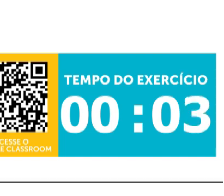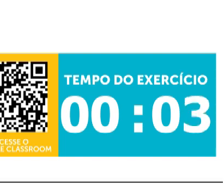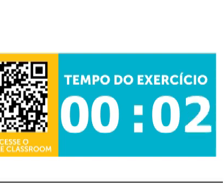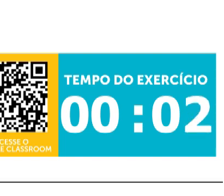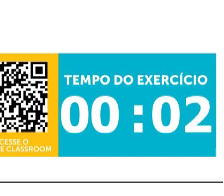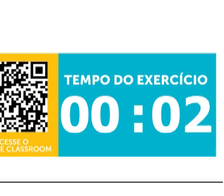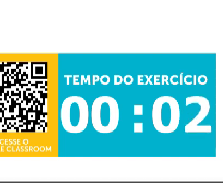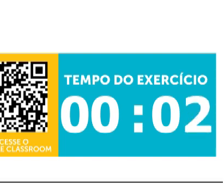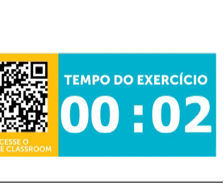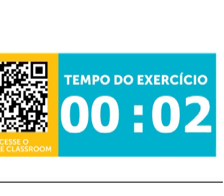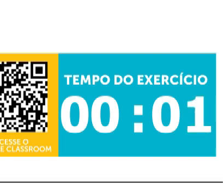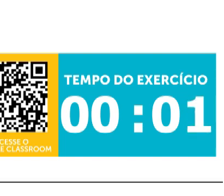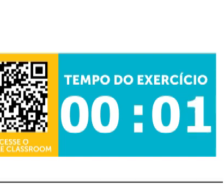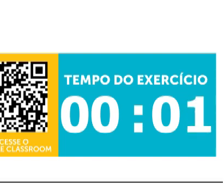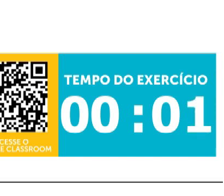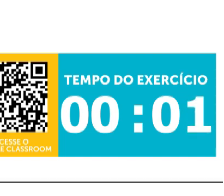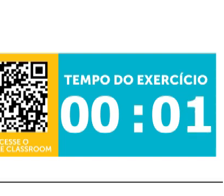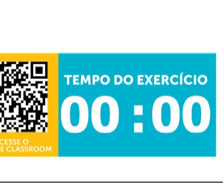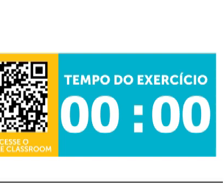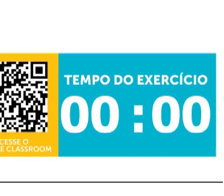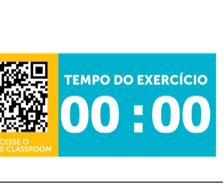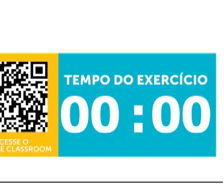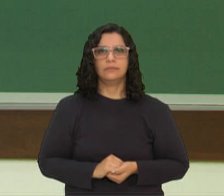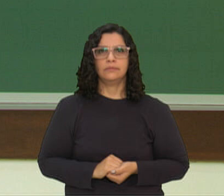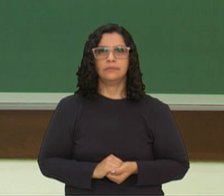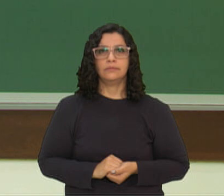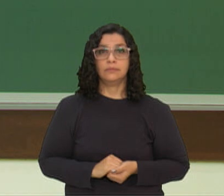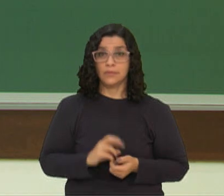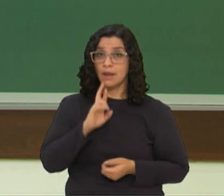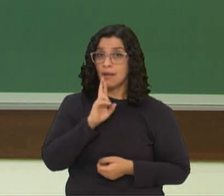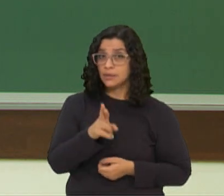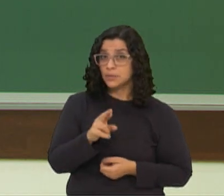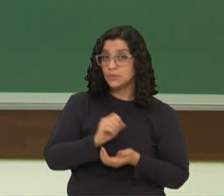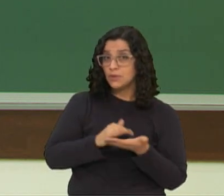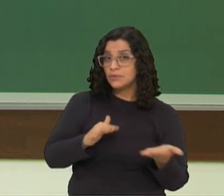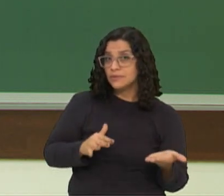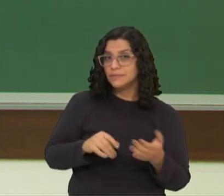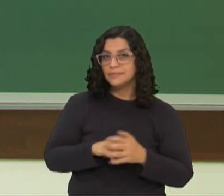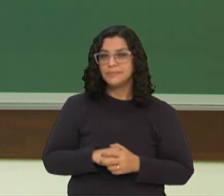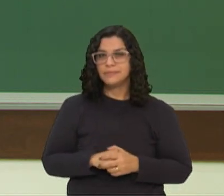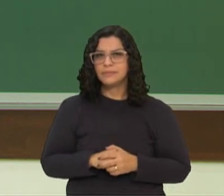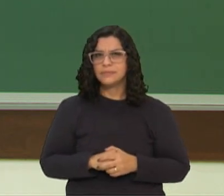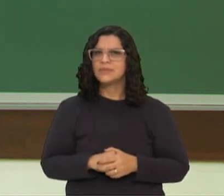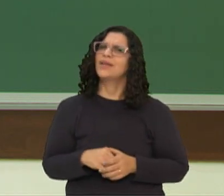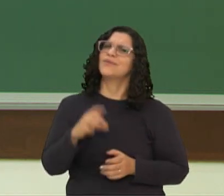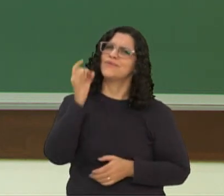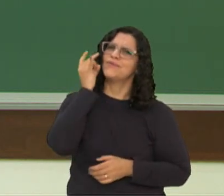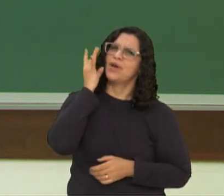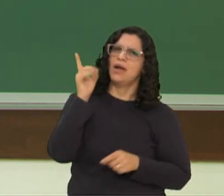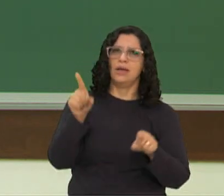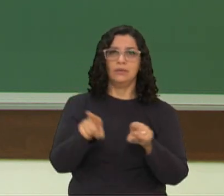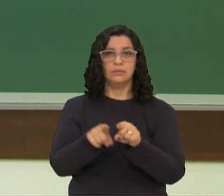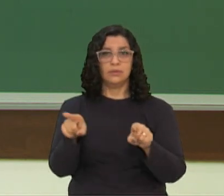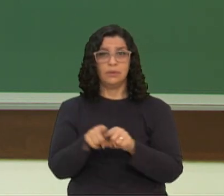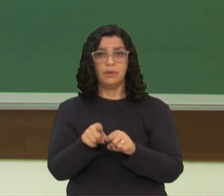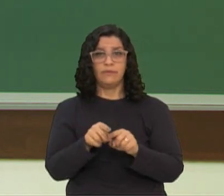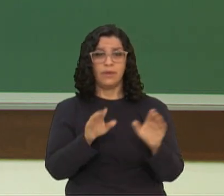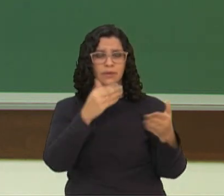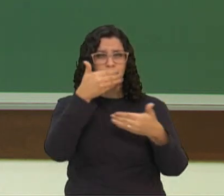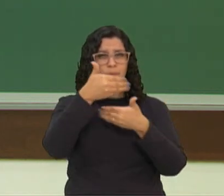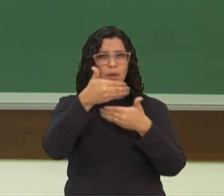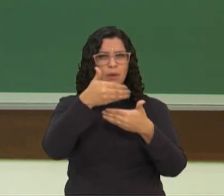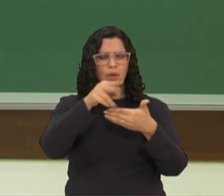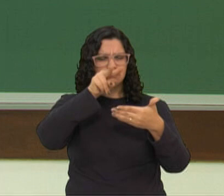Responderam esse exercício? Bastante fácil, basta você olhar nos